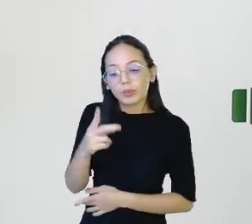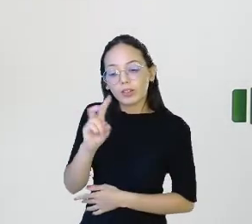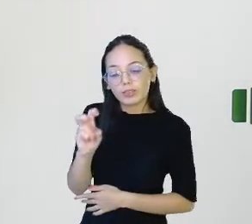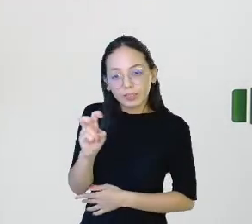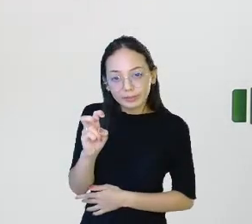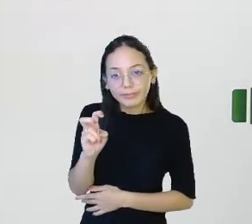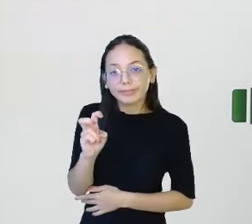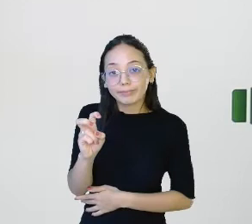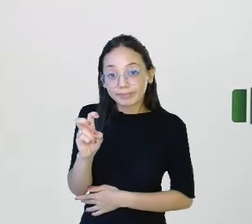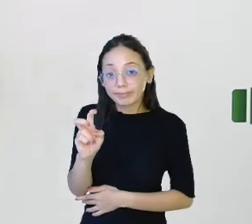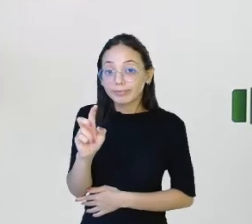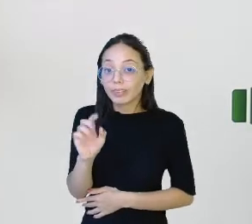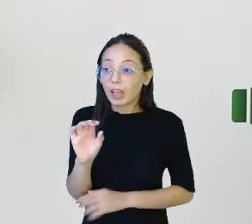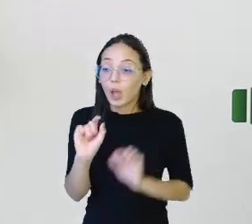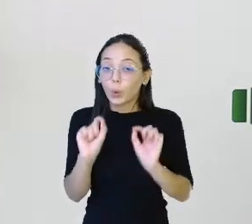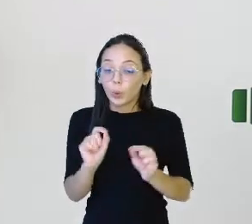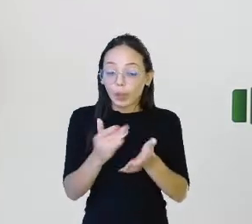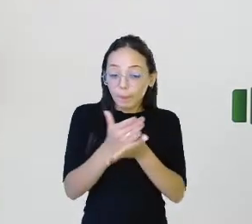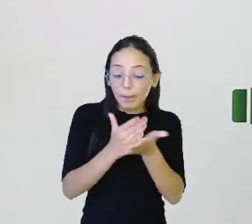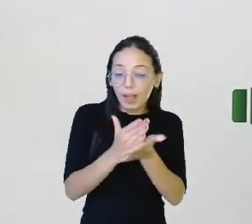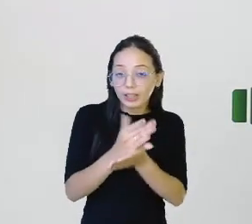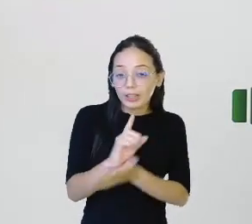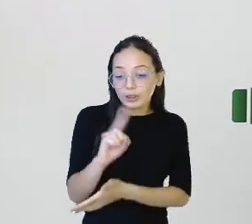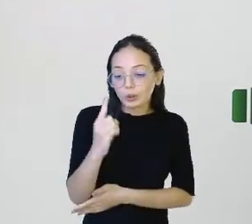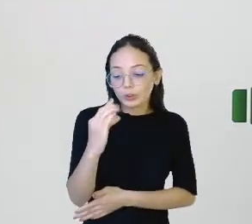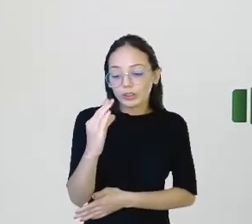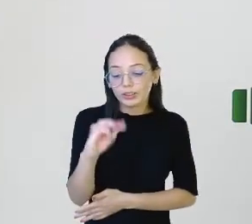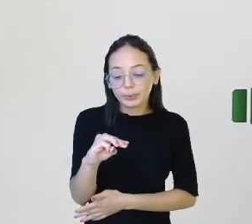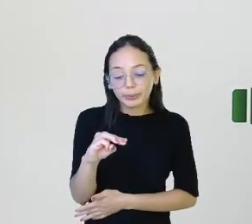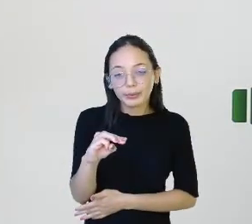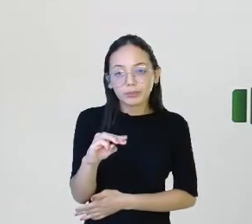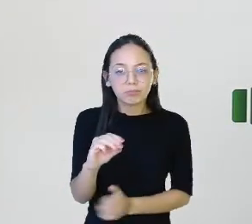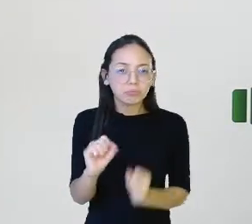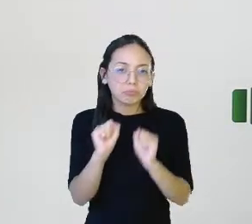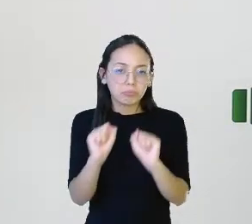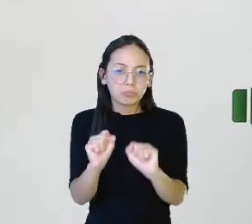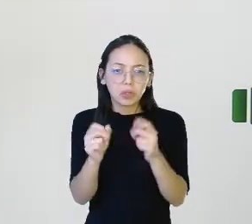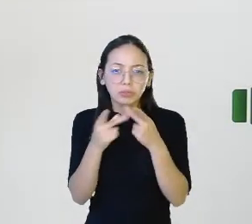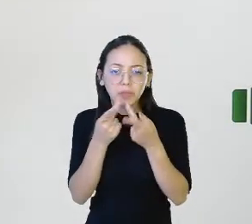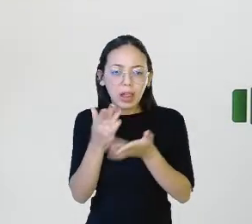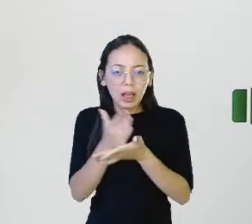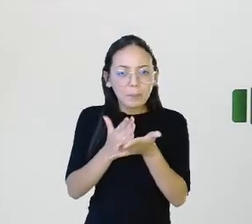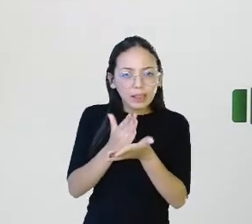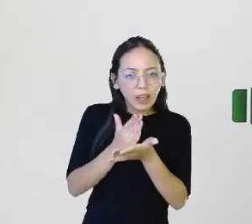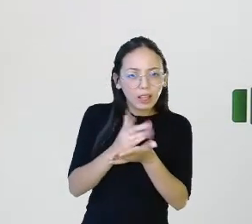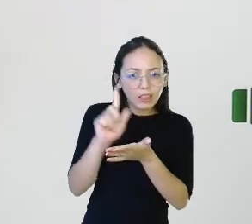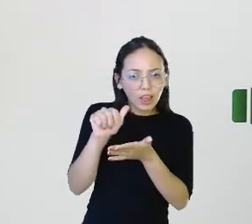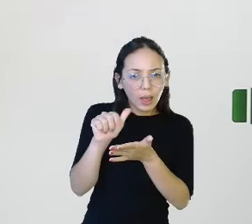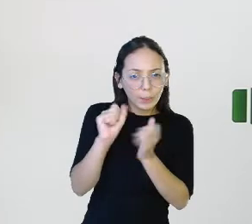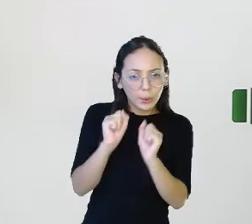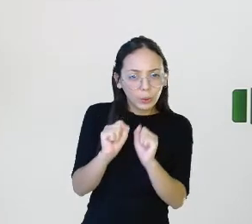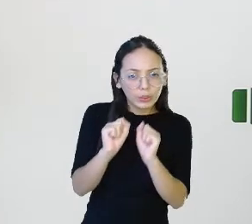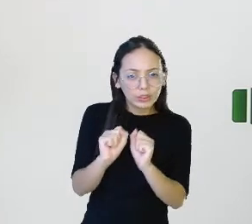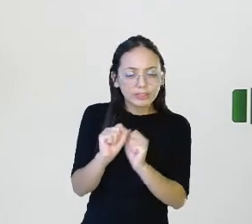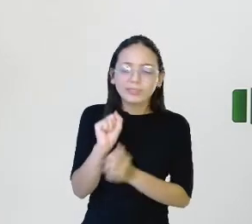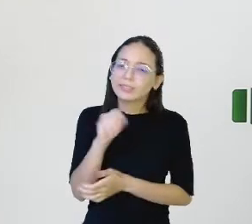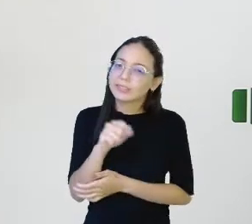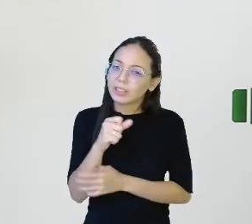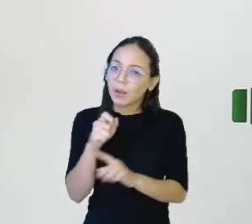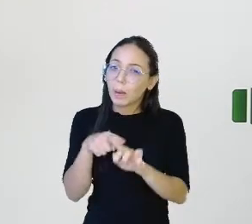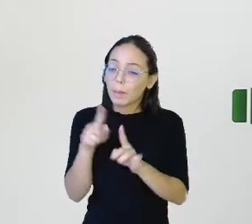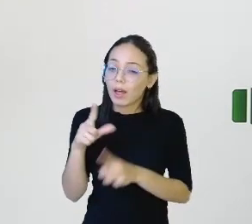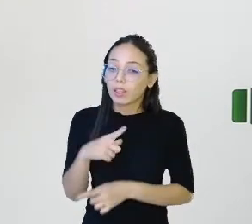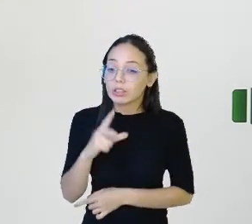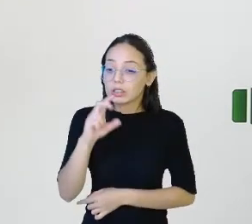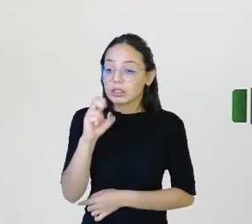estou dizendo que aqui é metade de 1 centímetro. Eu posso falar metade de 1 centímetro? Pode, mas nesse caso aí eu tenho